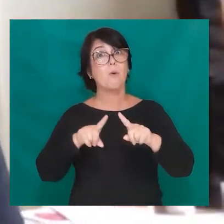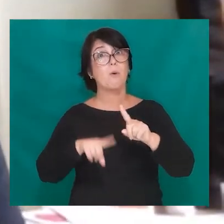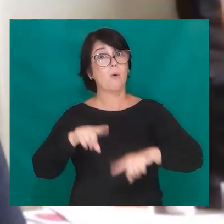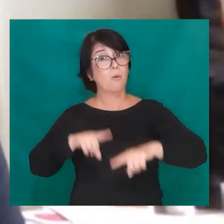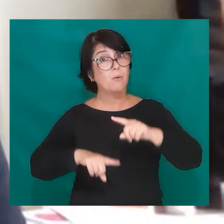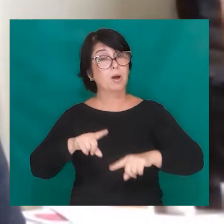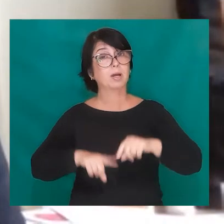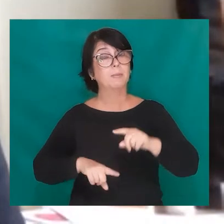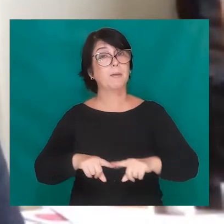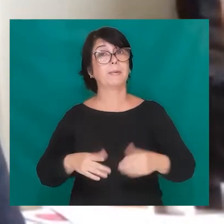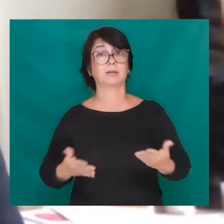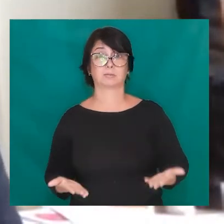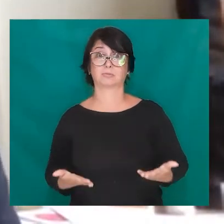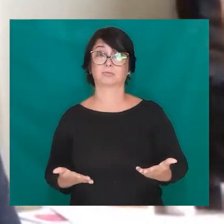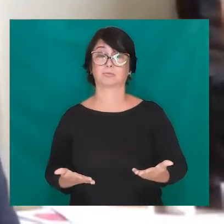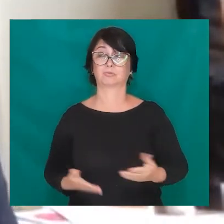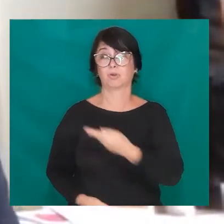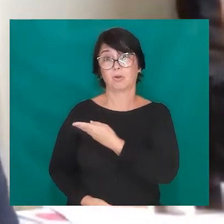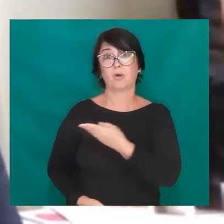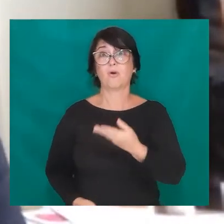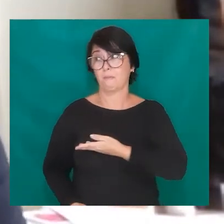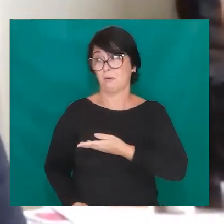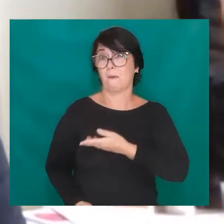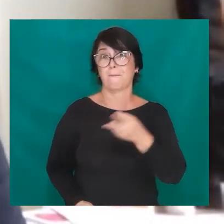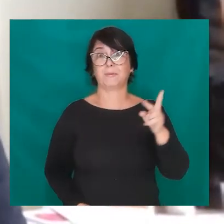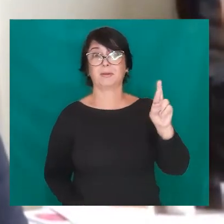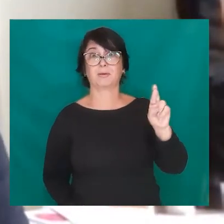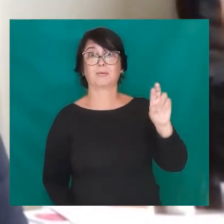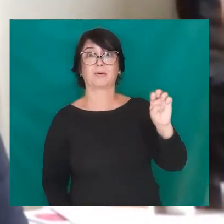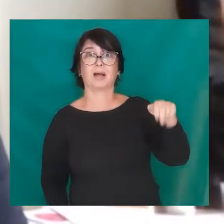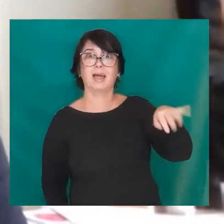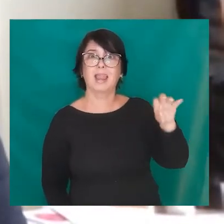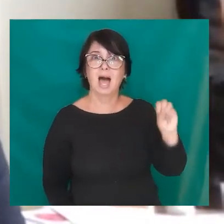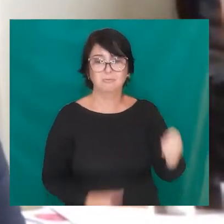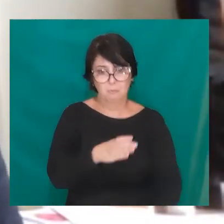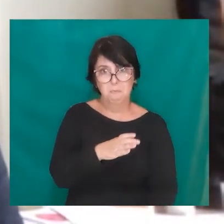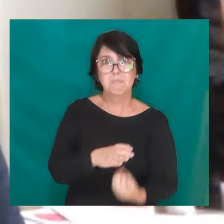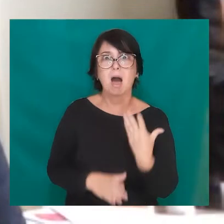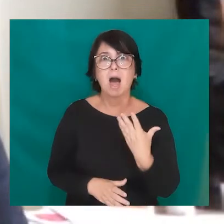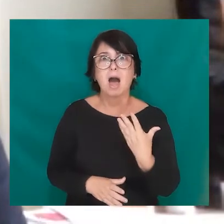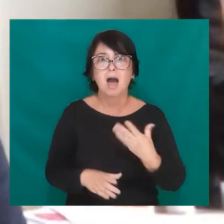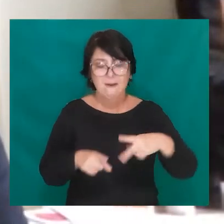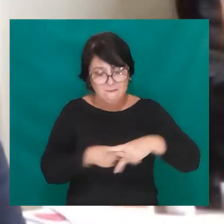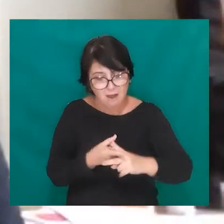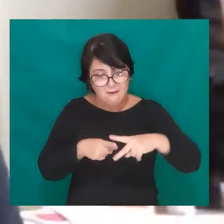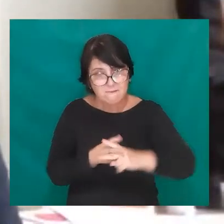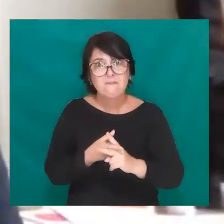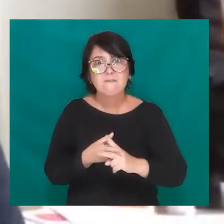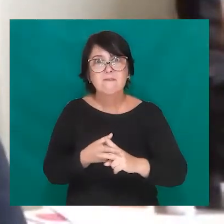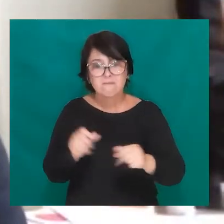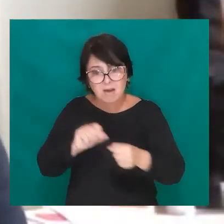chega ao ponto que chegou o nosso querido Renato Borghetti de fabricar os instrumentos. Nunca tivemos aula, por exemplo, com um luthier, assim,